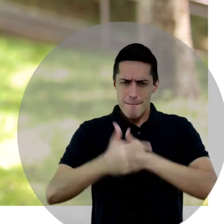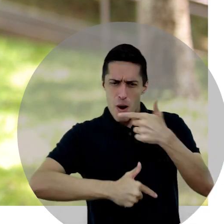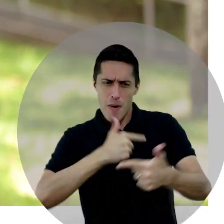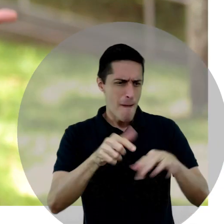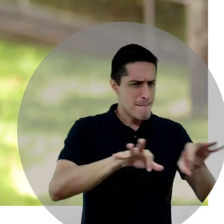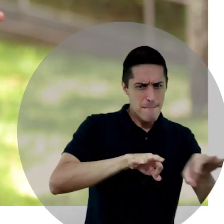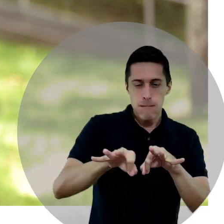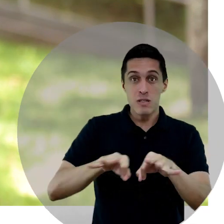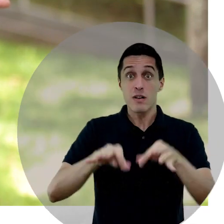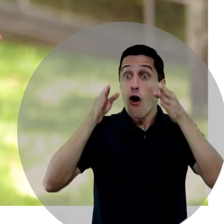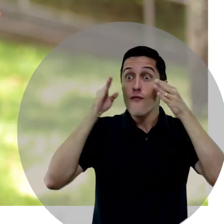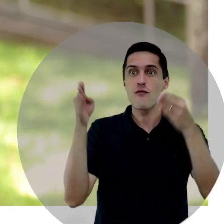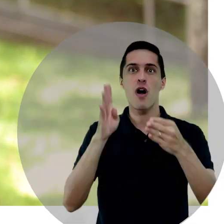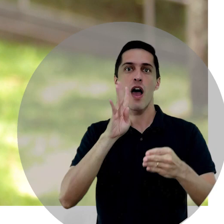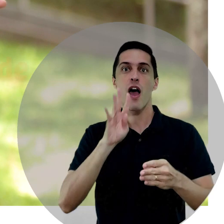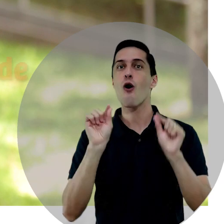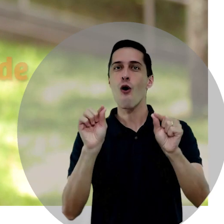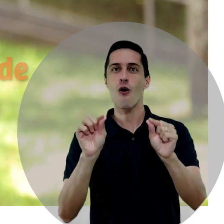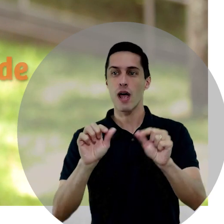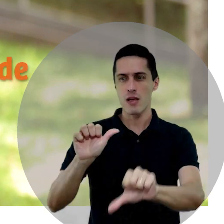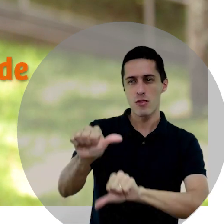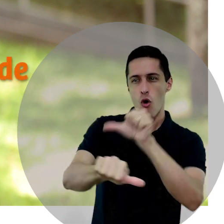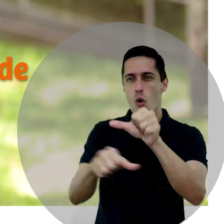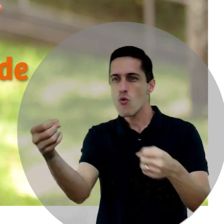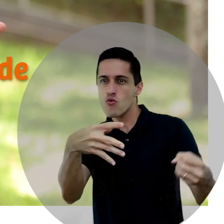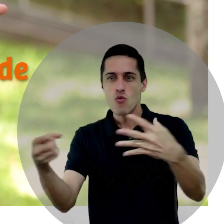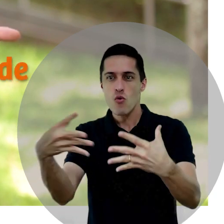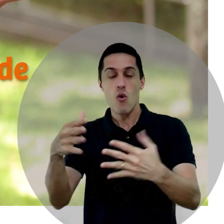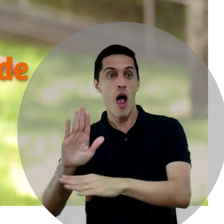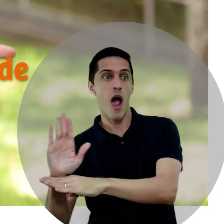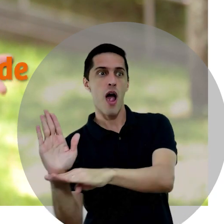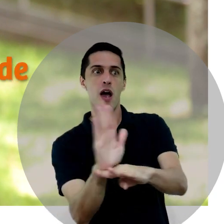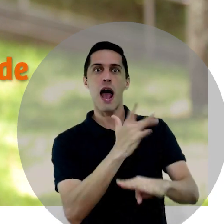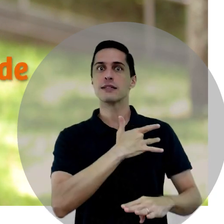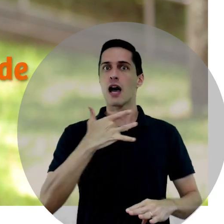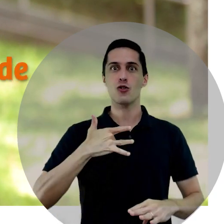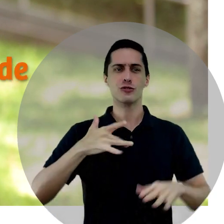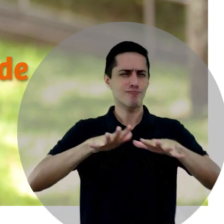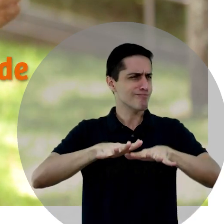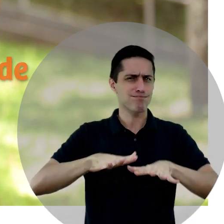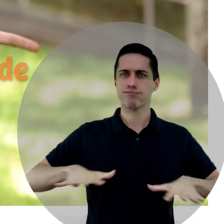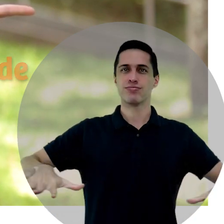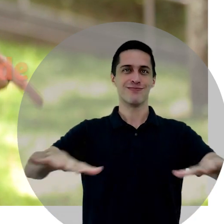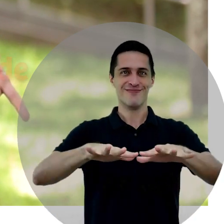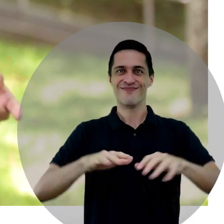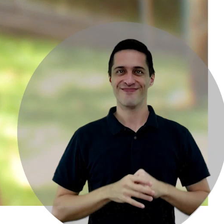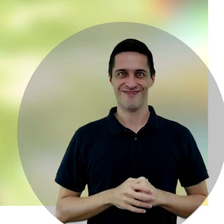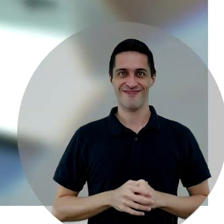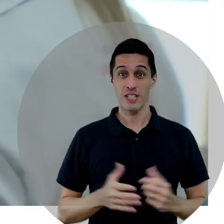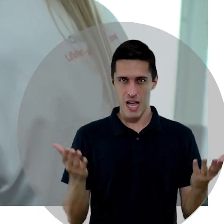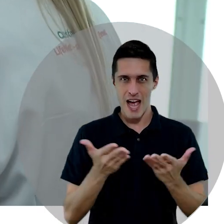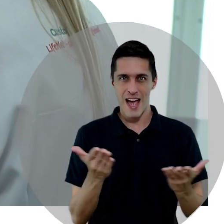pelo que faz e tem um propósito super bacana, que é inovar para promover avanços na saúde. Para todos e em todos os